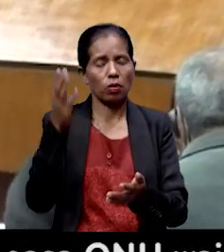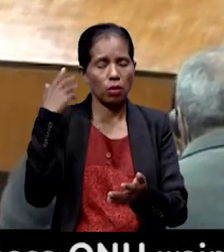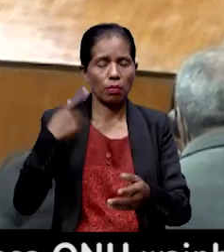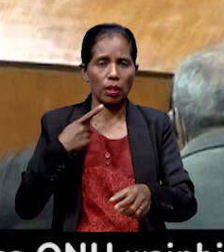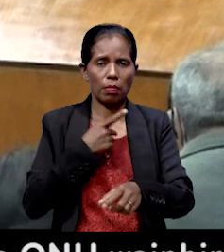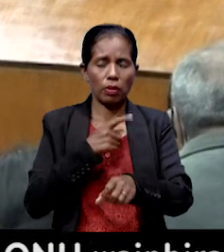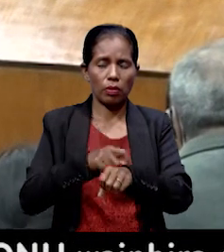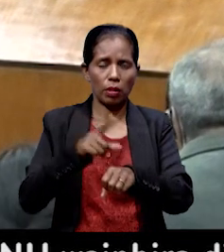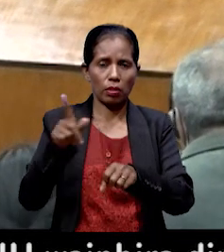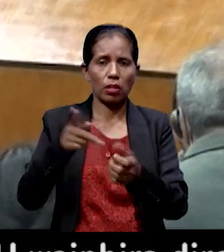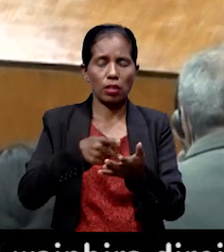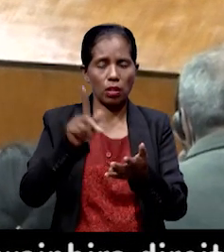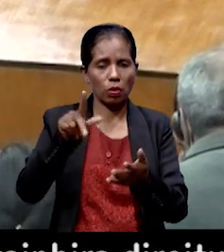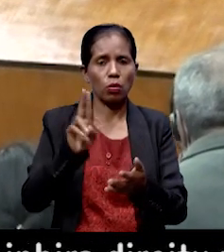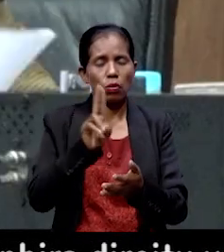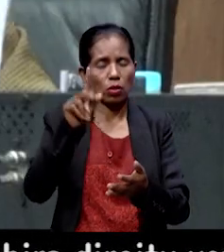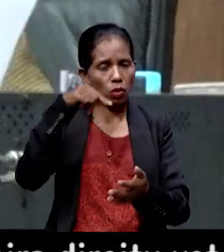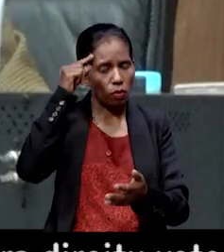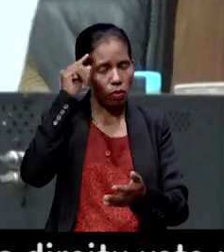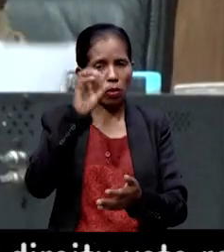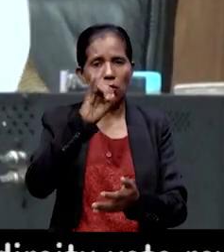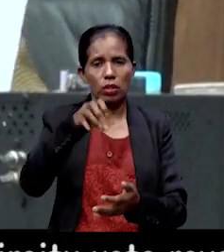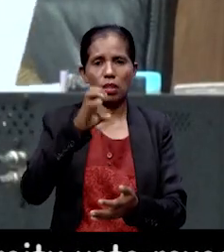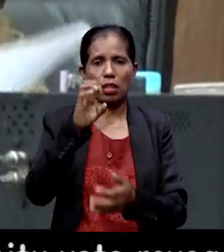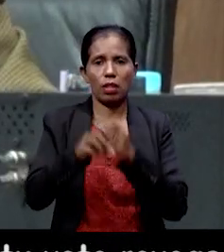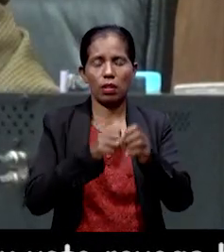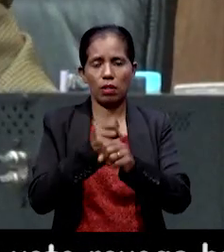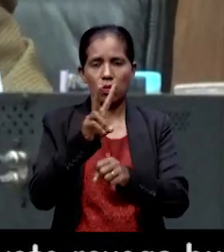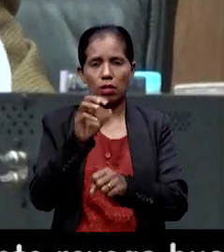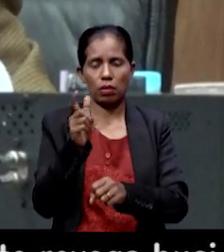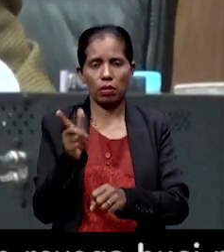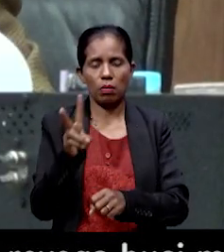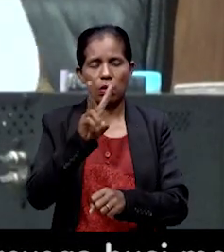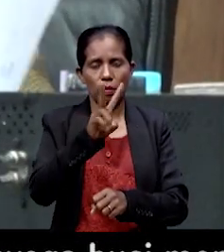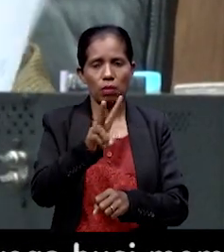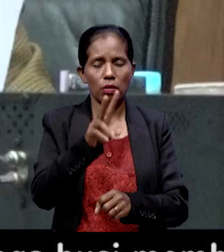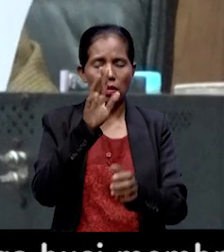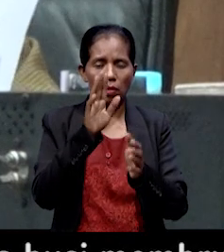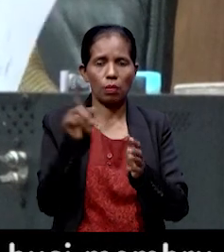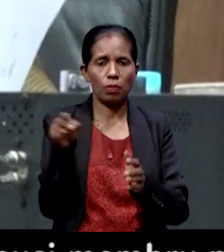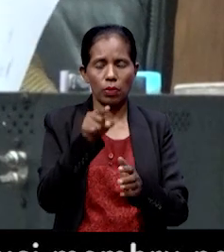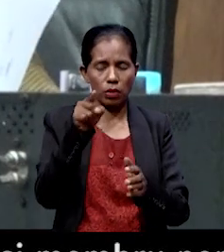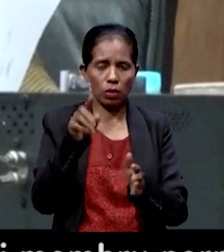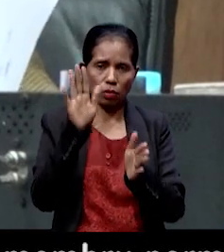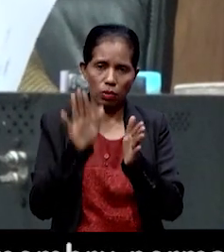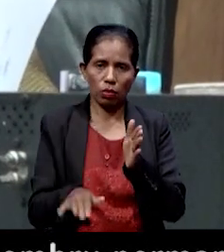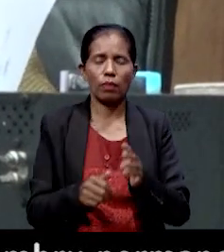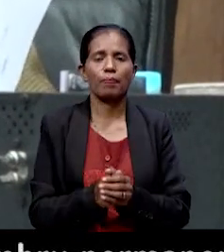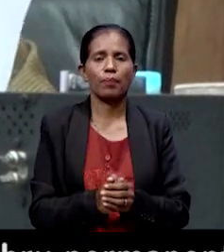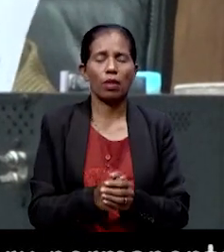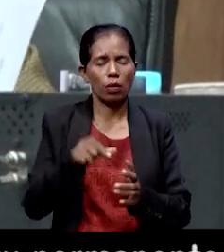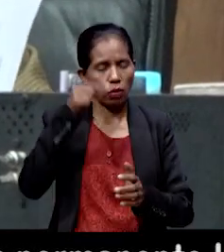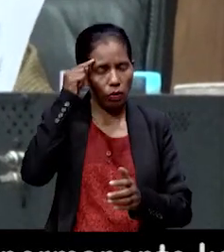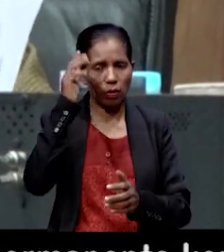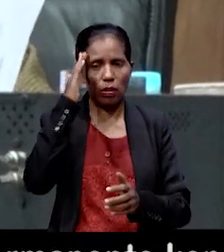taxa execução governo nyang ba orçamento zara estado tinen rihun rua ruanuru racing ida ho prosento kiik no governo rase